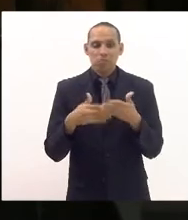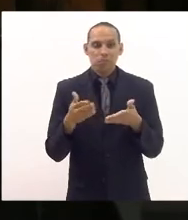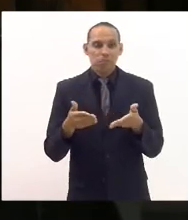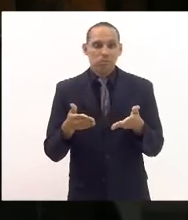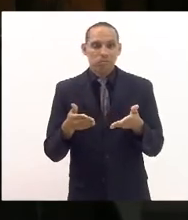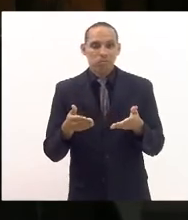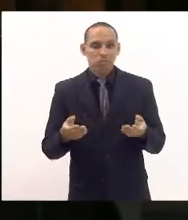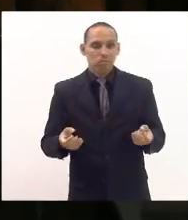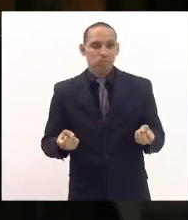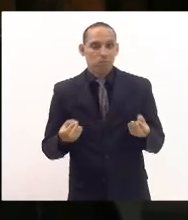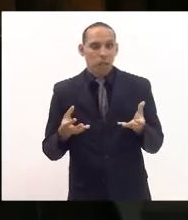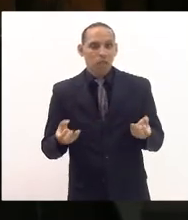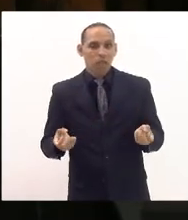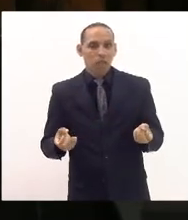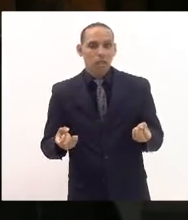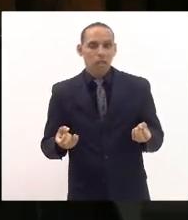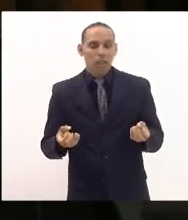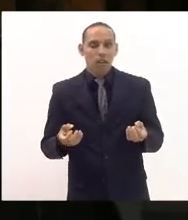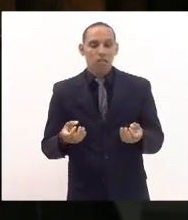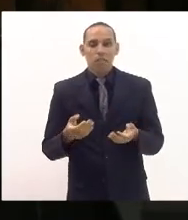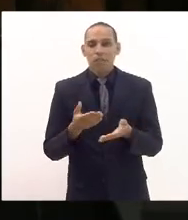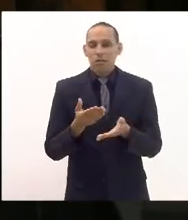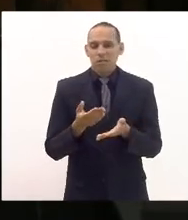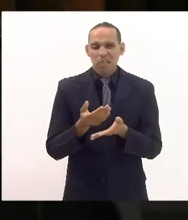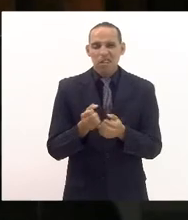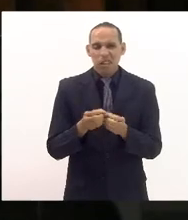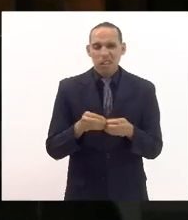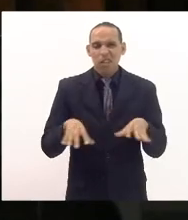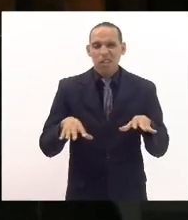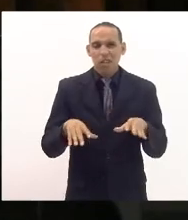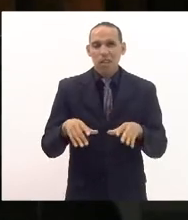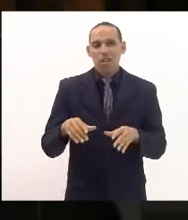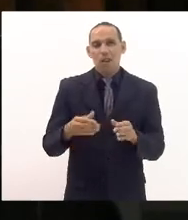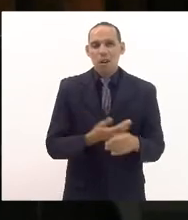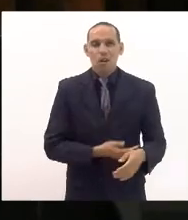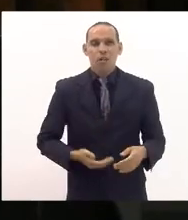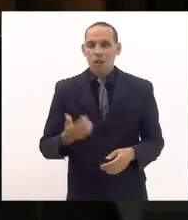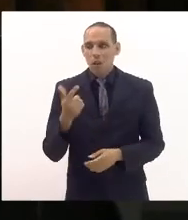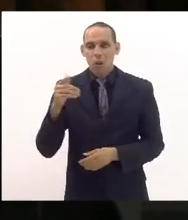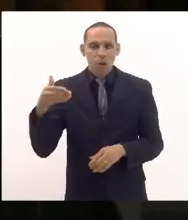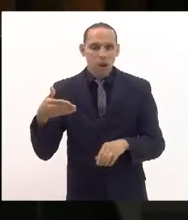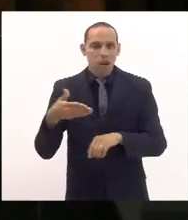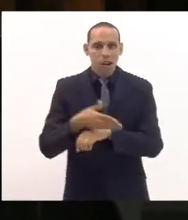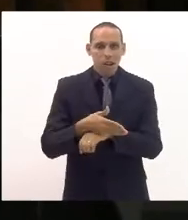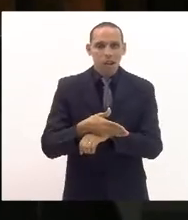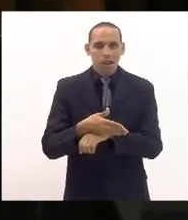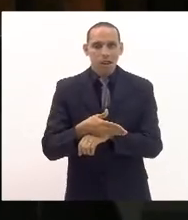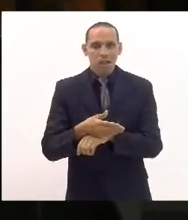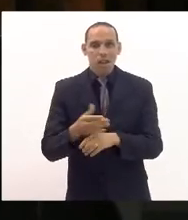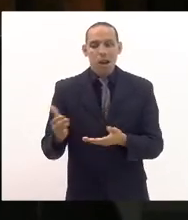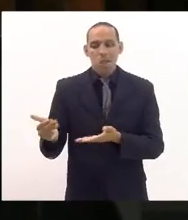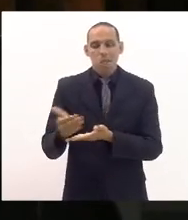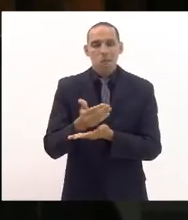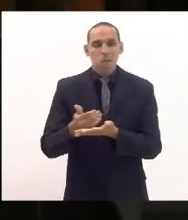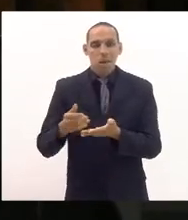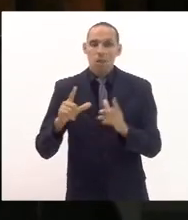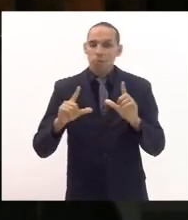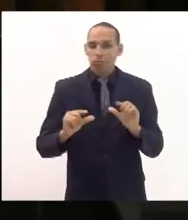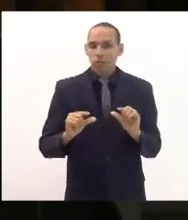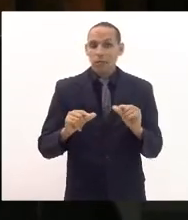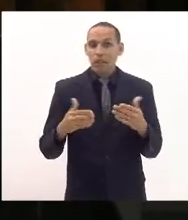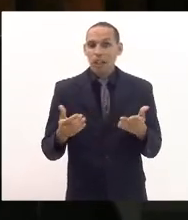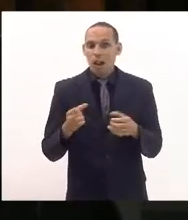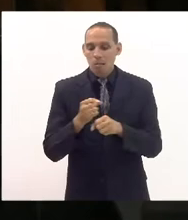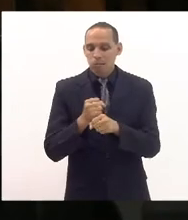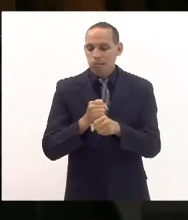pecuniário de arrecadação para o governo que entra então ele esse tipo de questão não pode